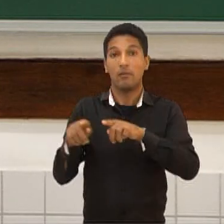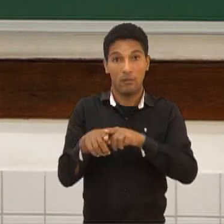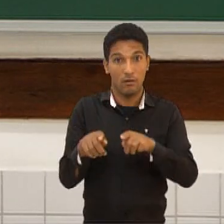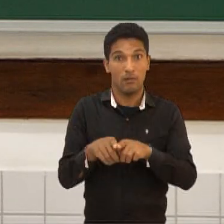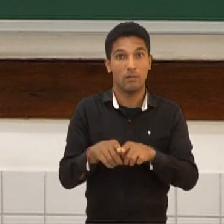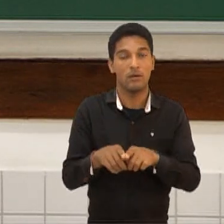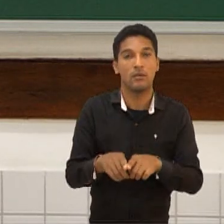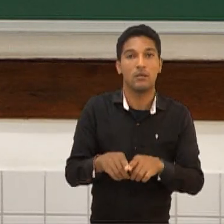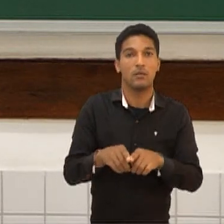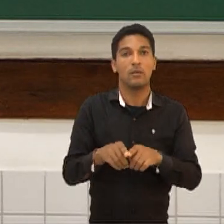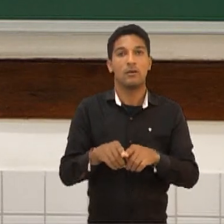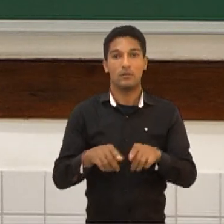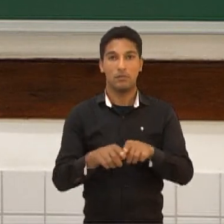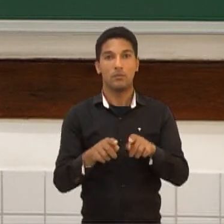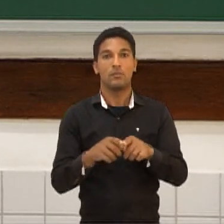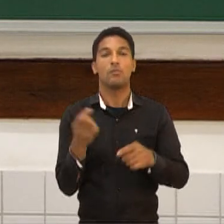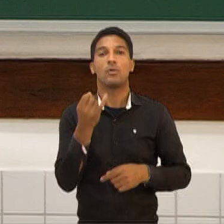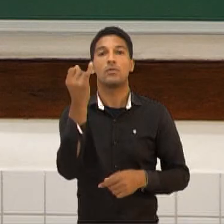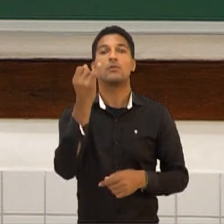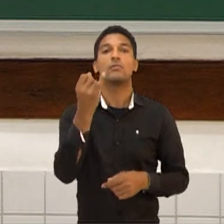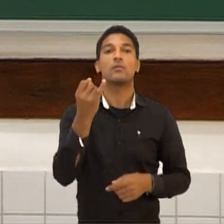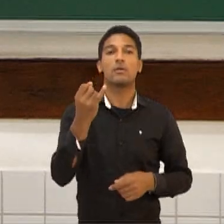para a economia mundial.